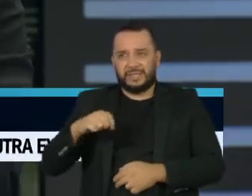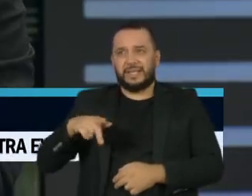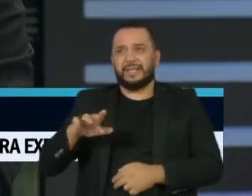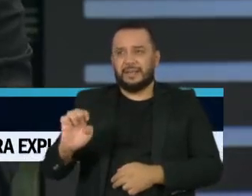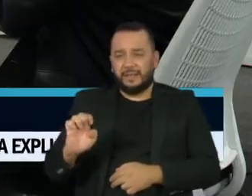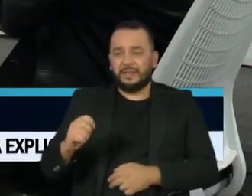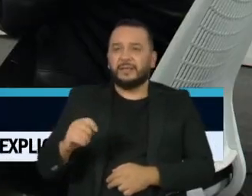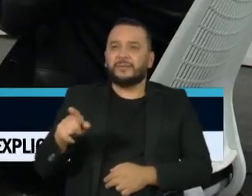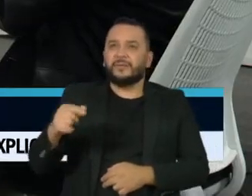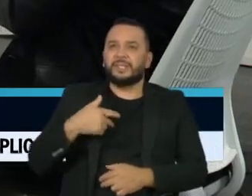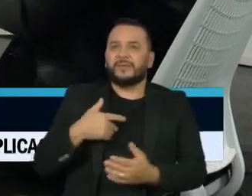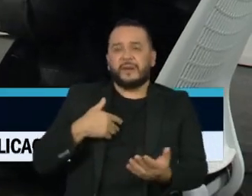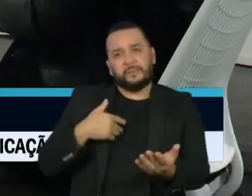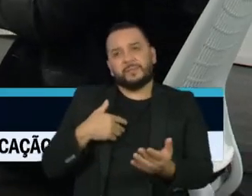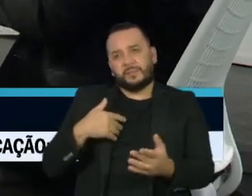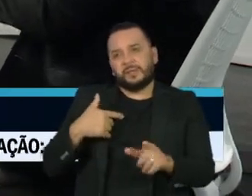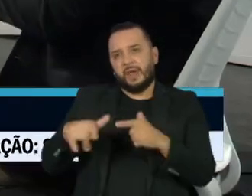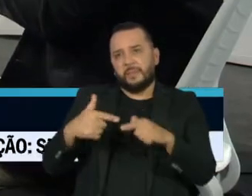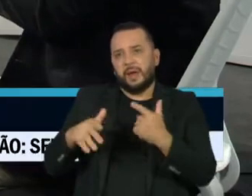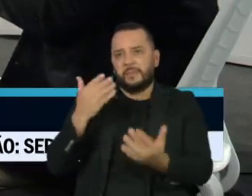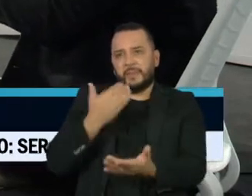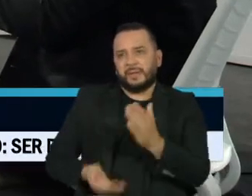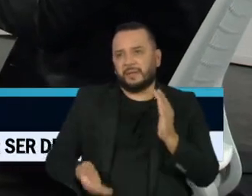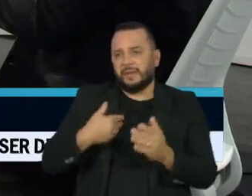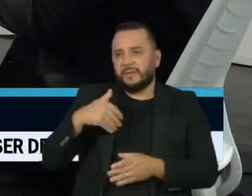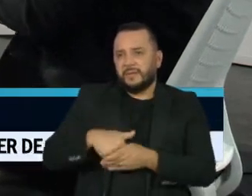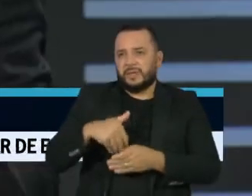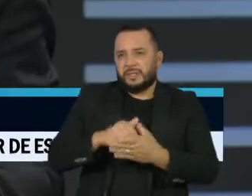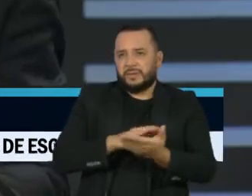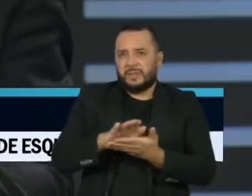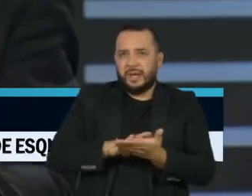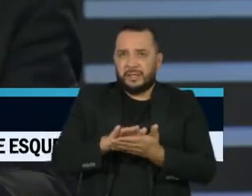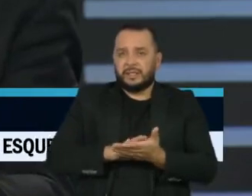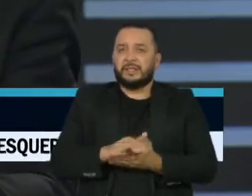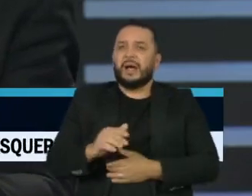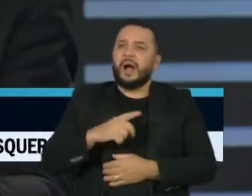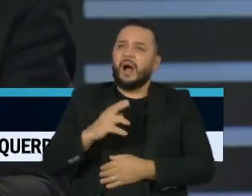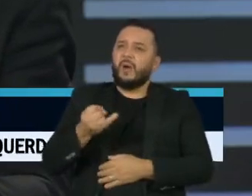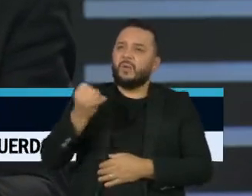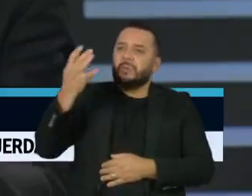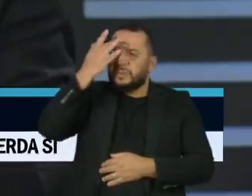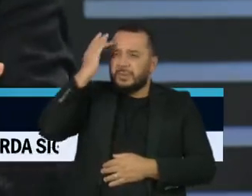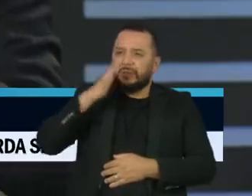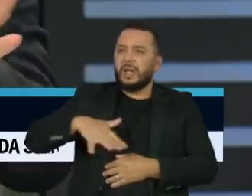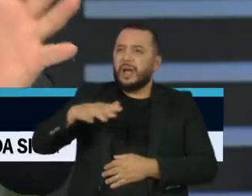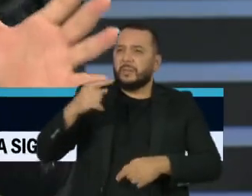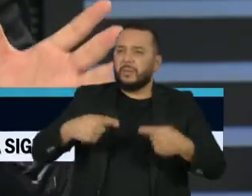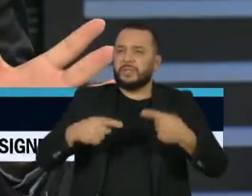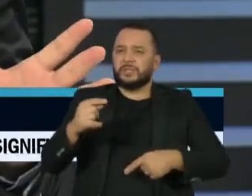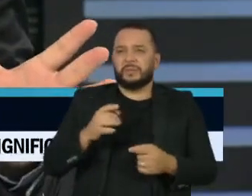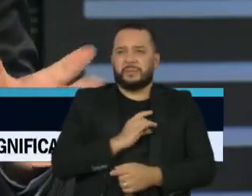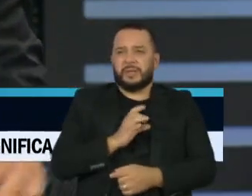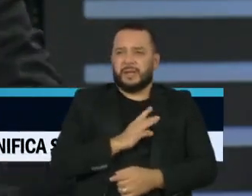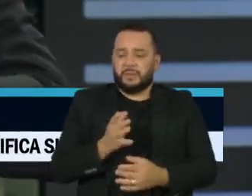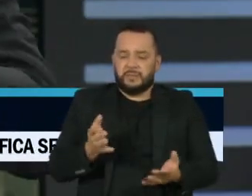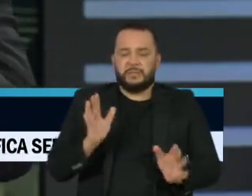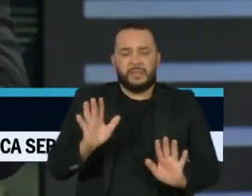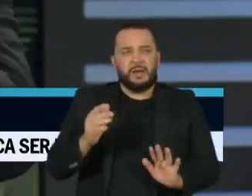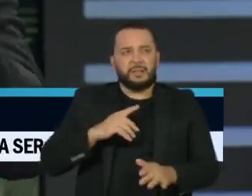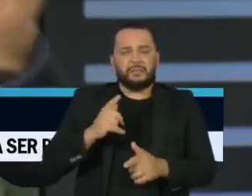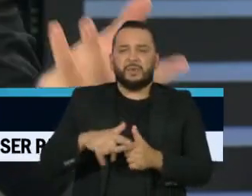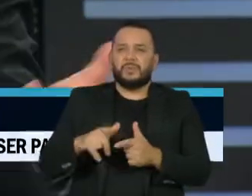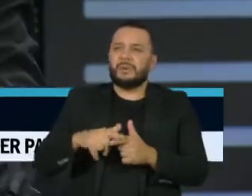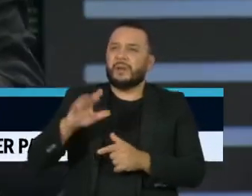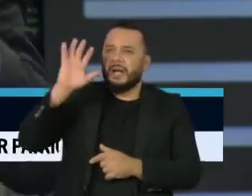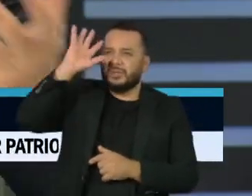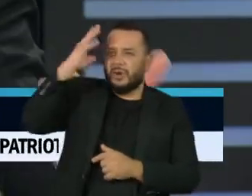mandato e ficar inelegível. Então, o que acontece? Uma parte da classe política estava com medo do que poderia acontecer. É claro que isso não resolve sozinho. A